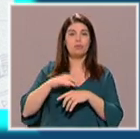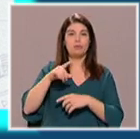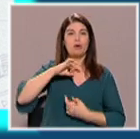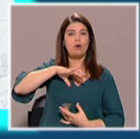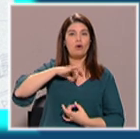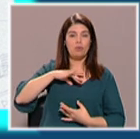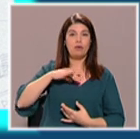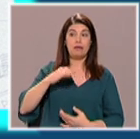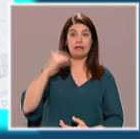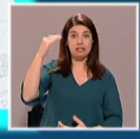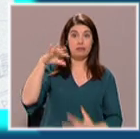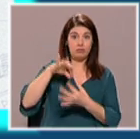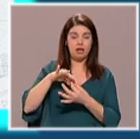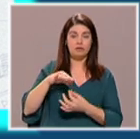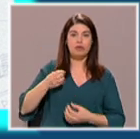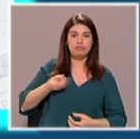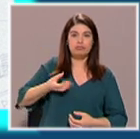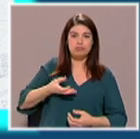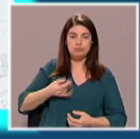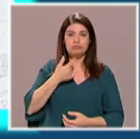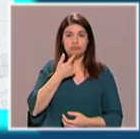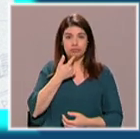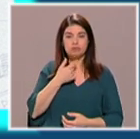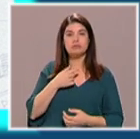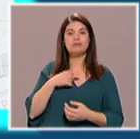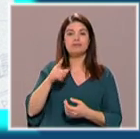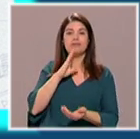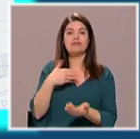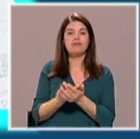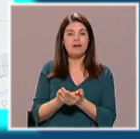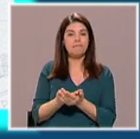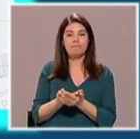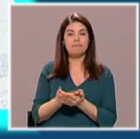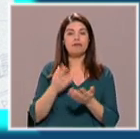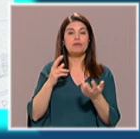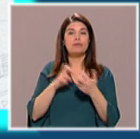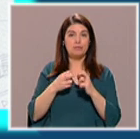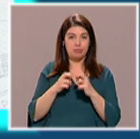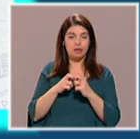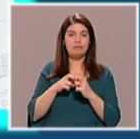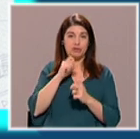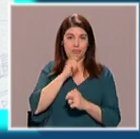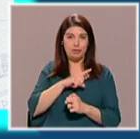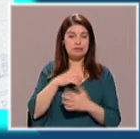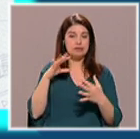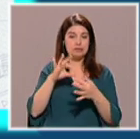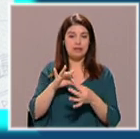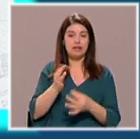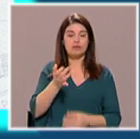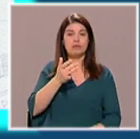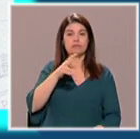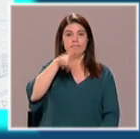desta hormona de crescimento podem advir no seu desenvolvimento problemas cardiovasculares